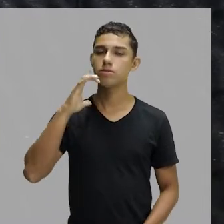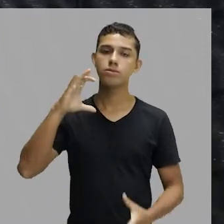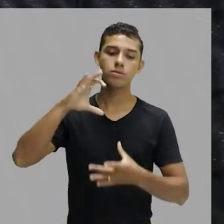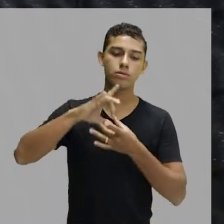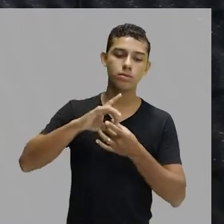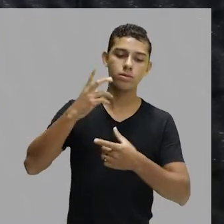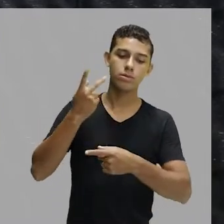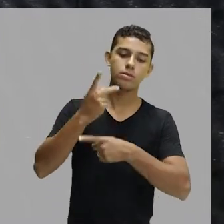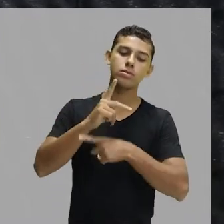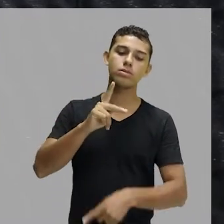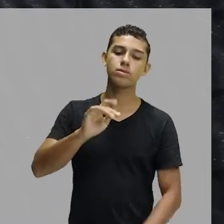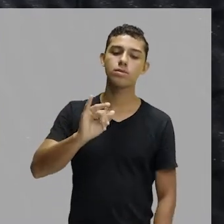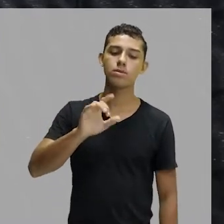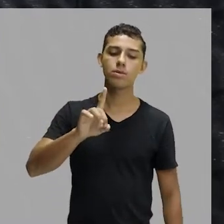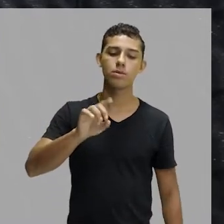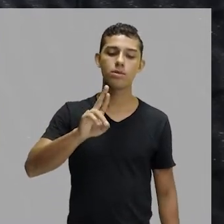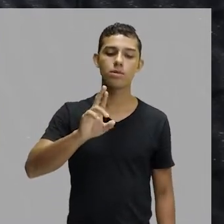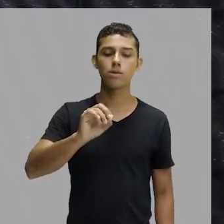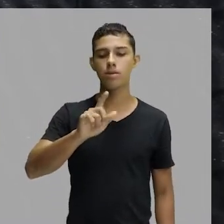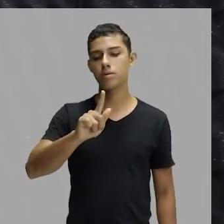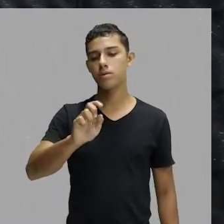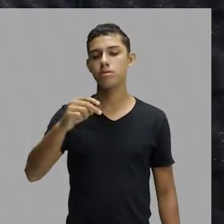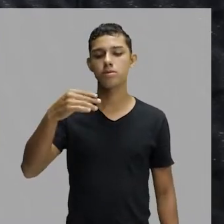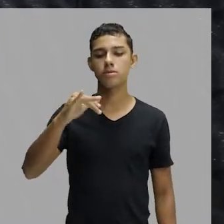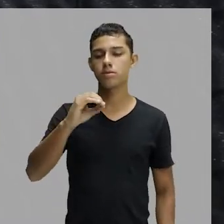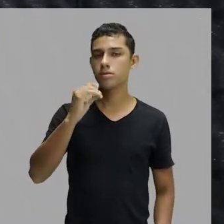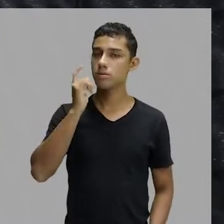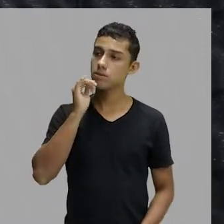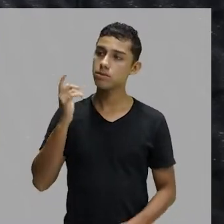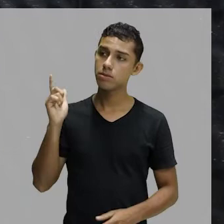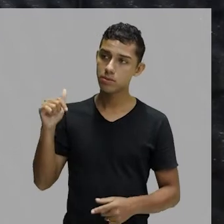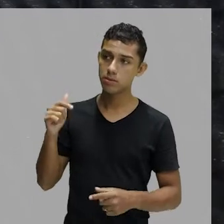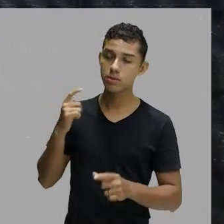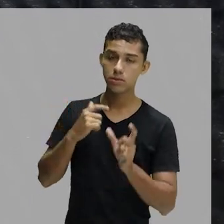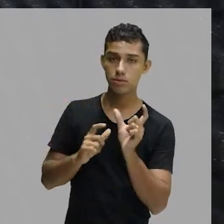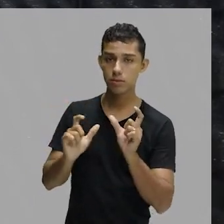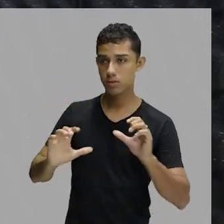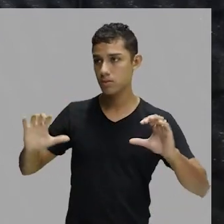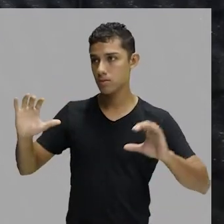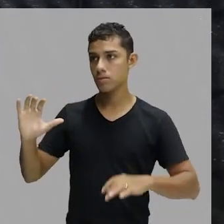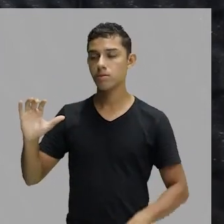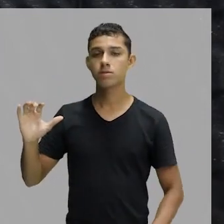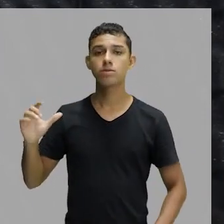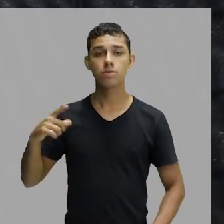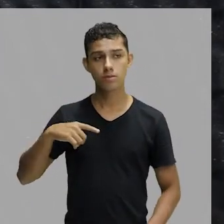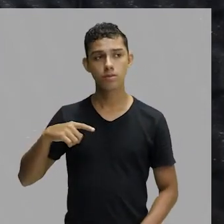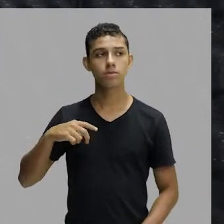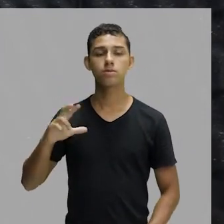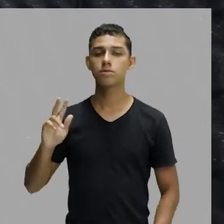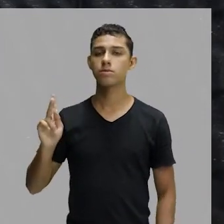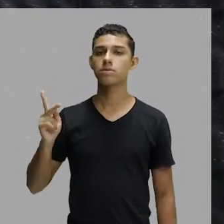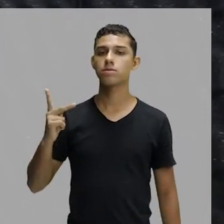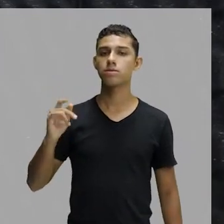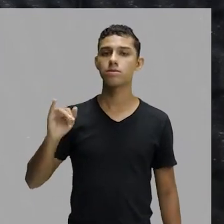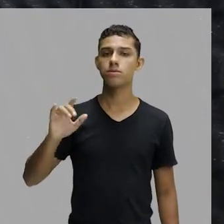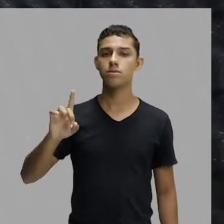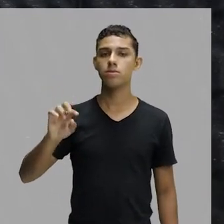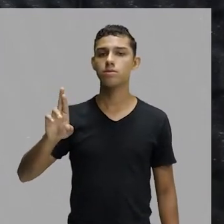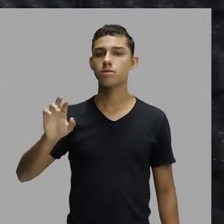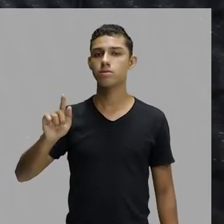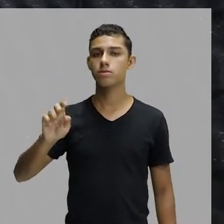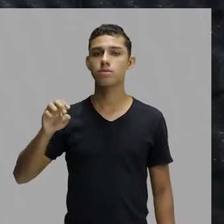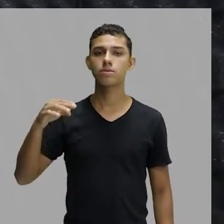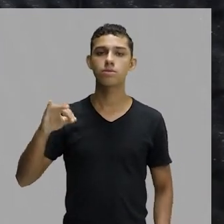hidrogênios. Então, a esses carbonos aqui, eu tenho hidrogênios. Então, se eu substituir